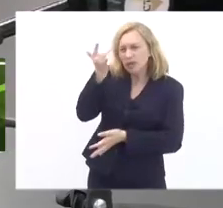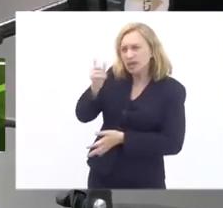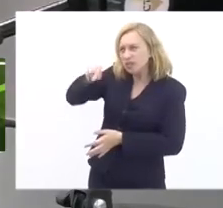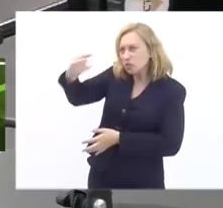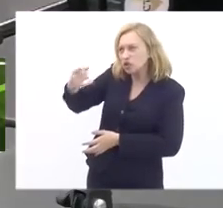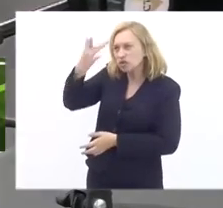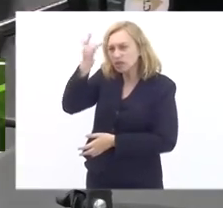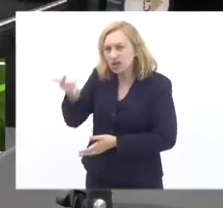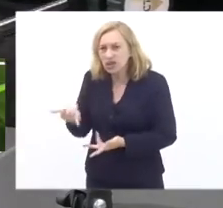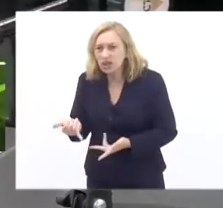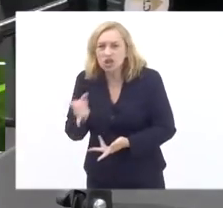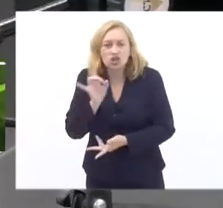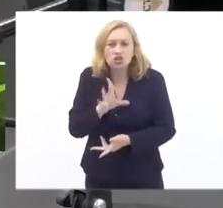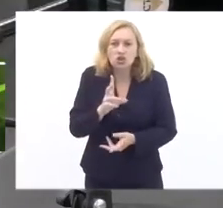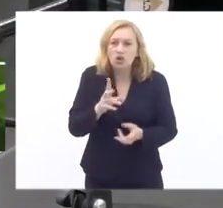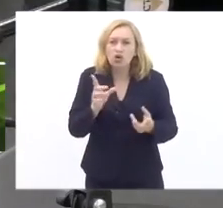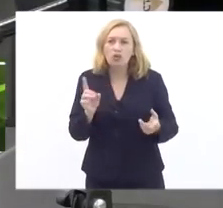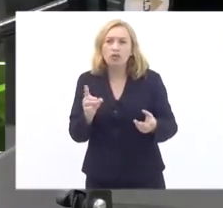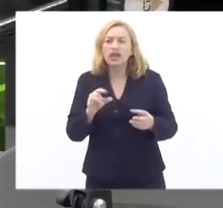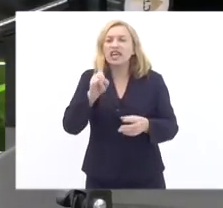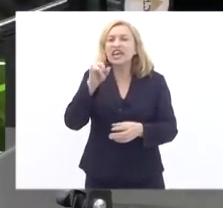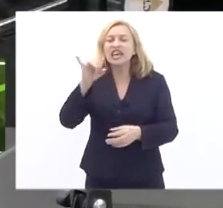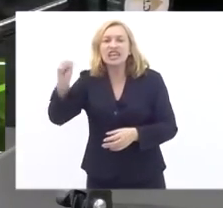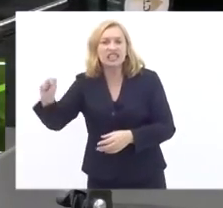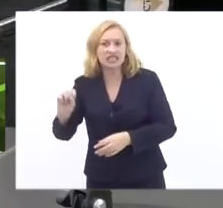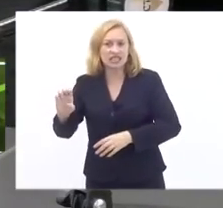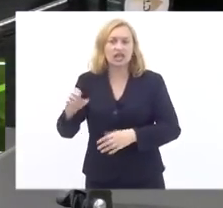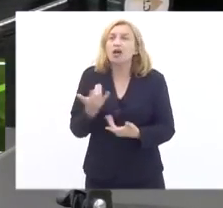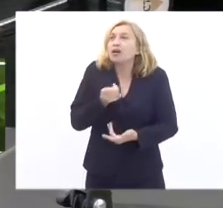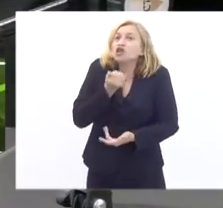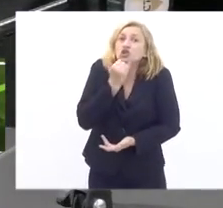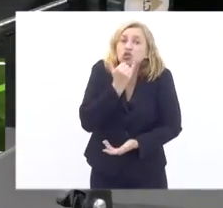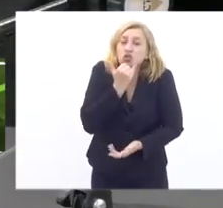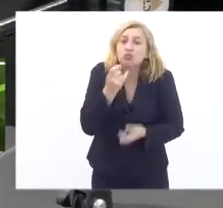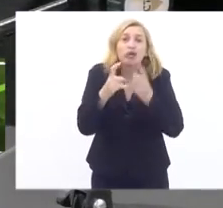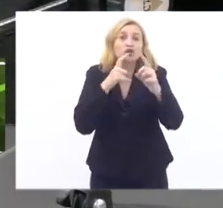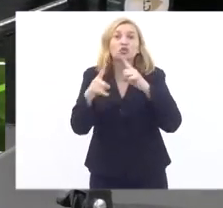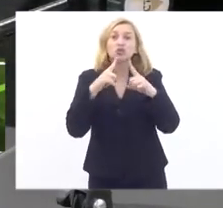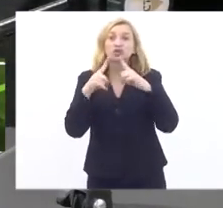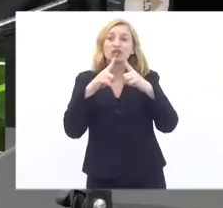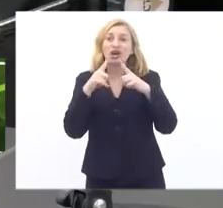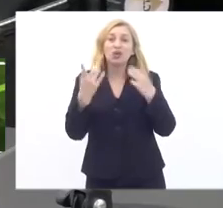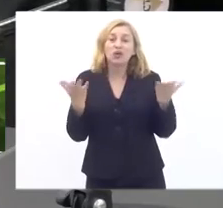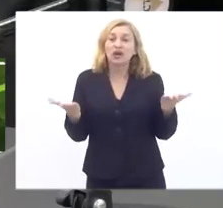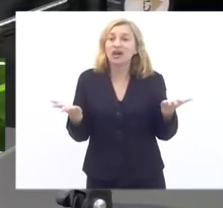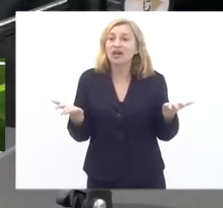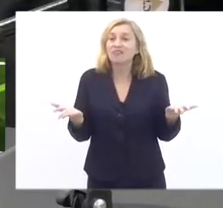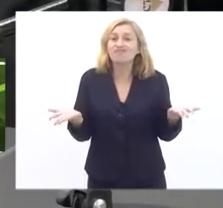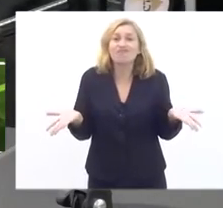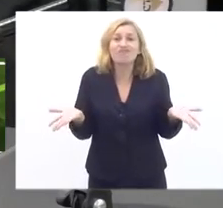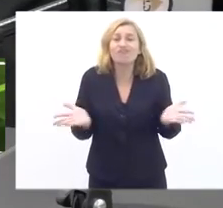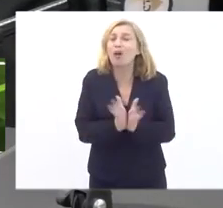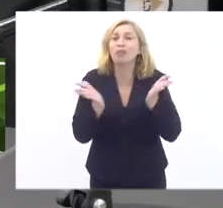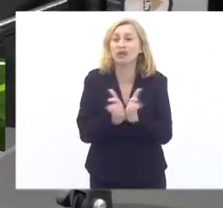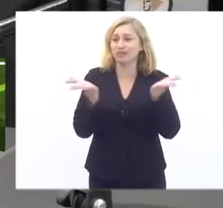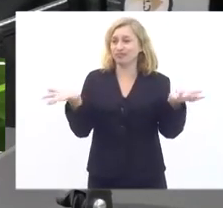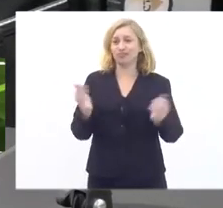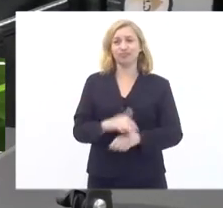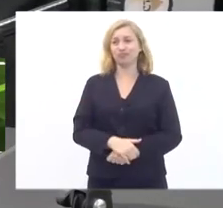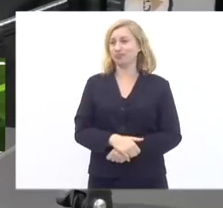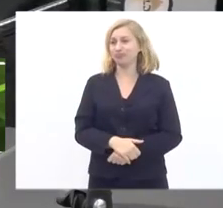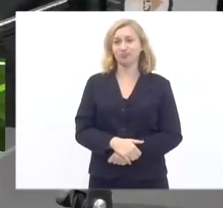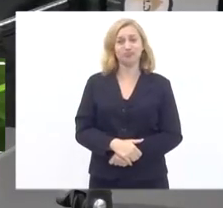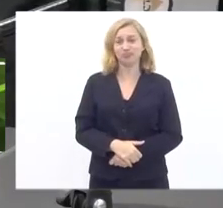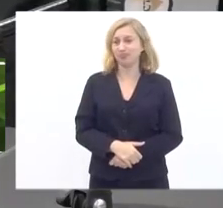manhã, é sobre índices. Porque desculpe, mas é uma discussão muito pobre, muito